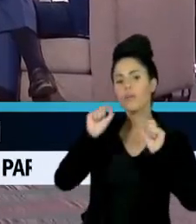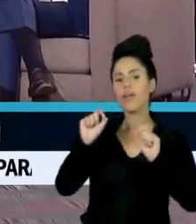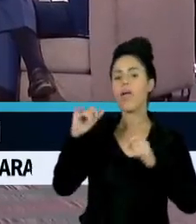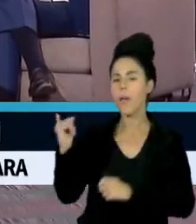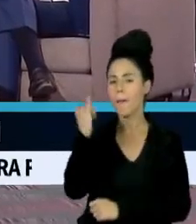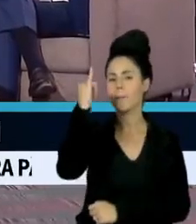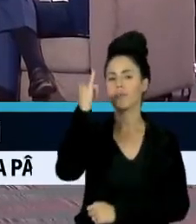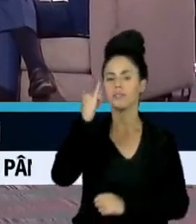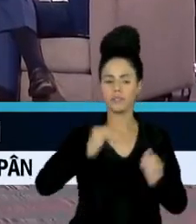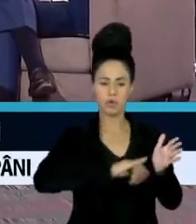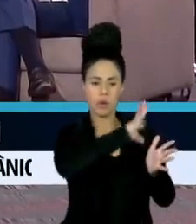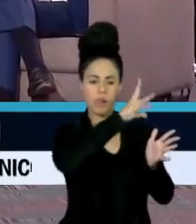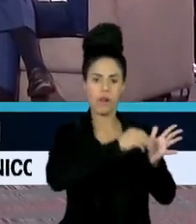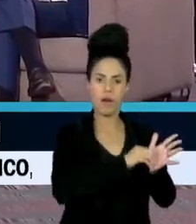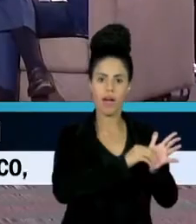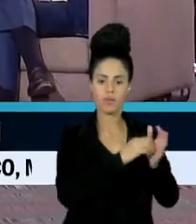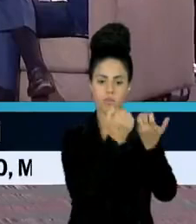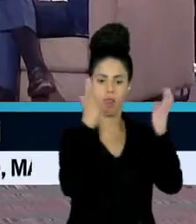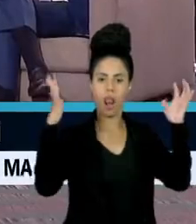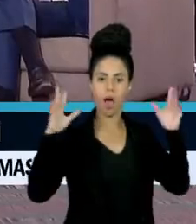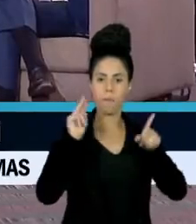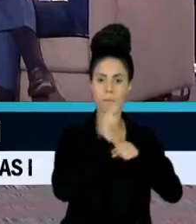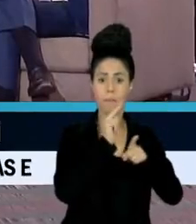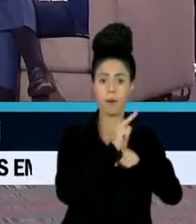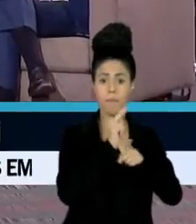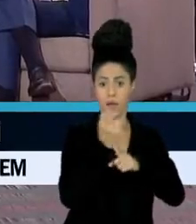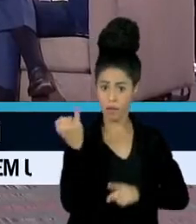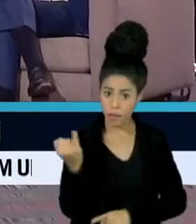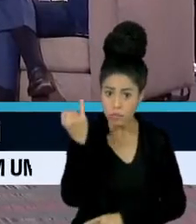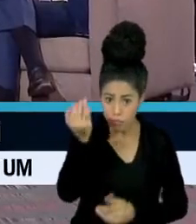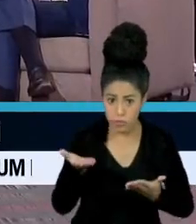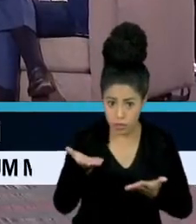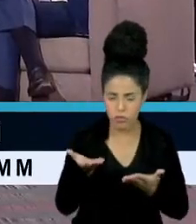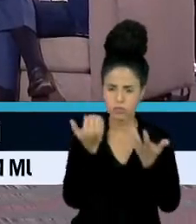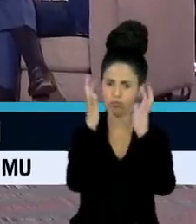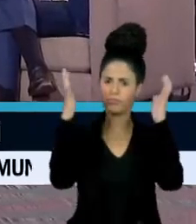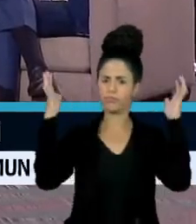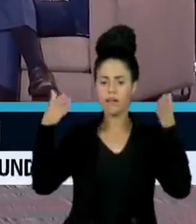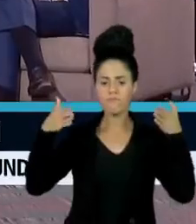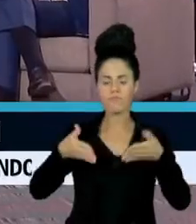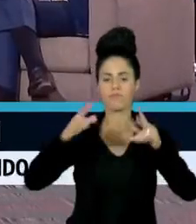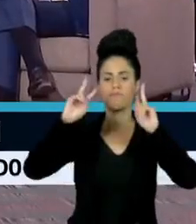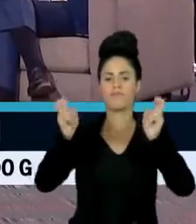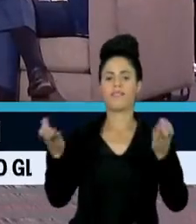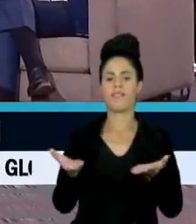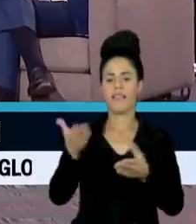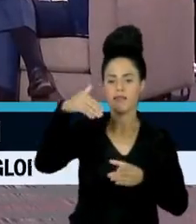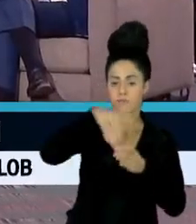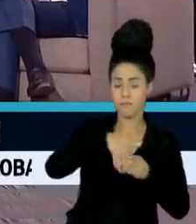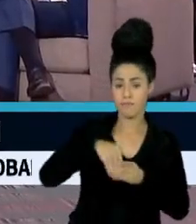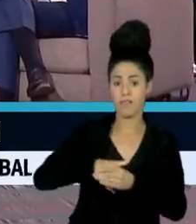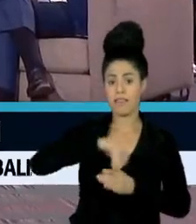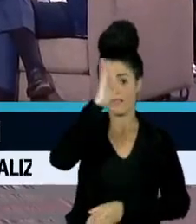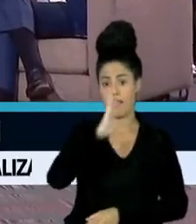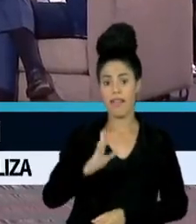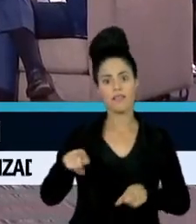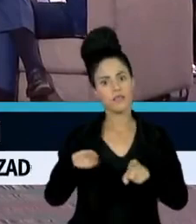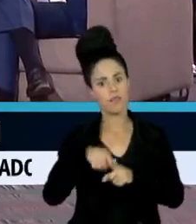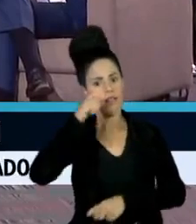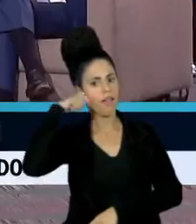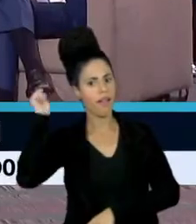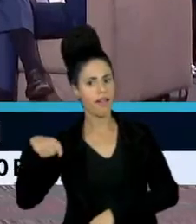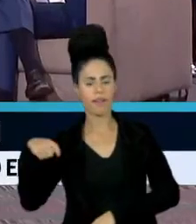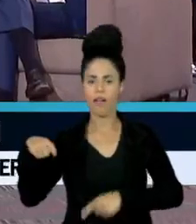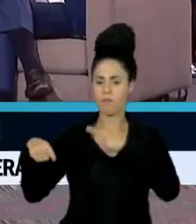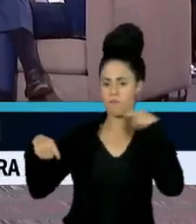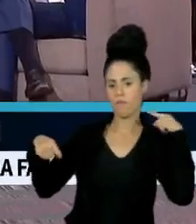Amazônia. Bolsonaro agradeceu a acolhida, falou sobre meio ambiente, as eleições brasileiras, a guerra da Ucrânia e